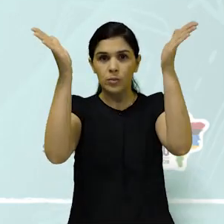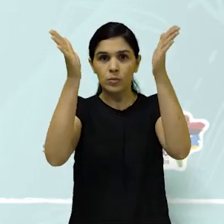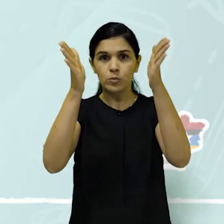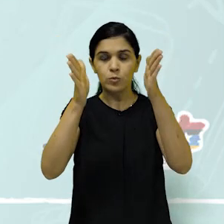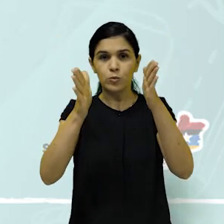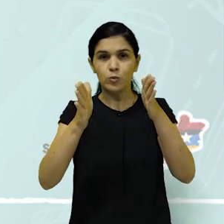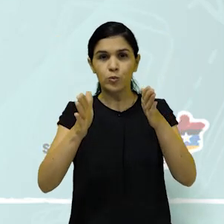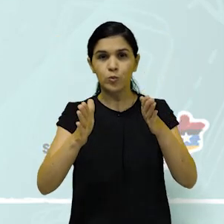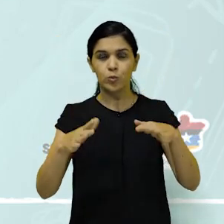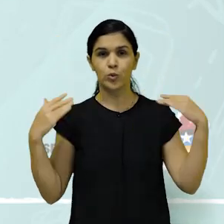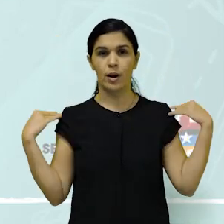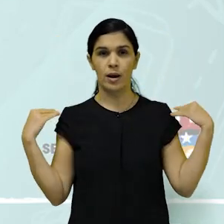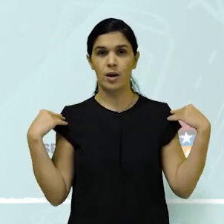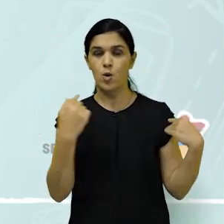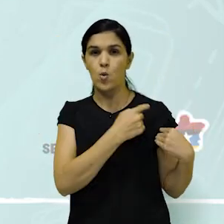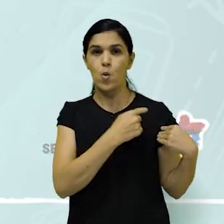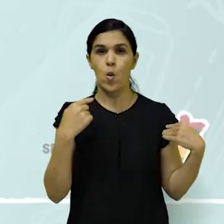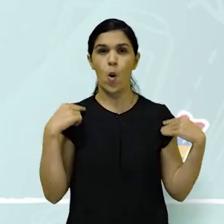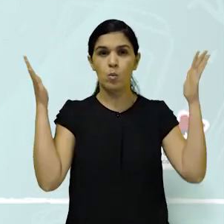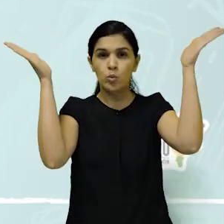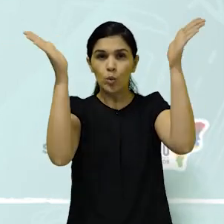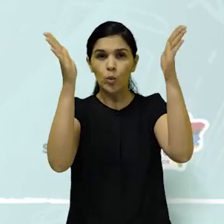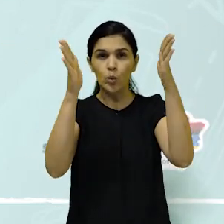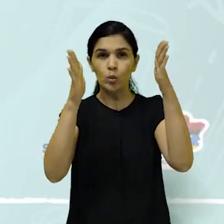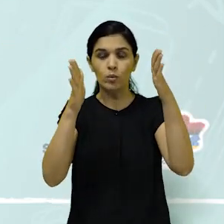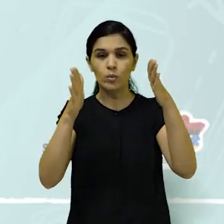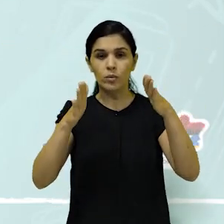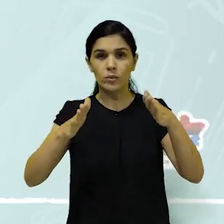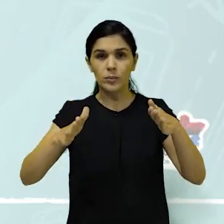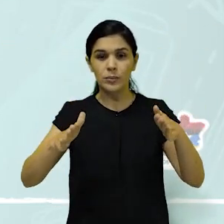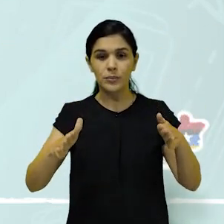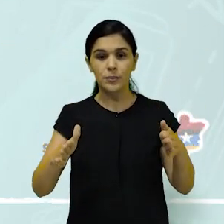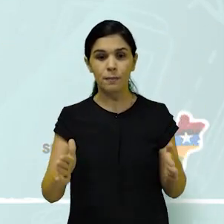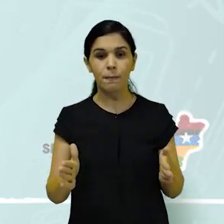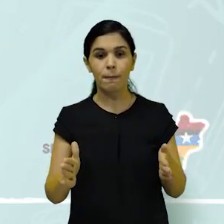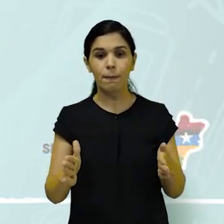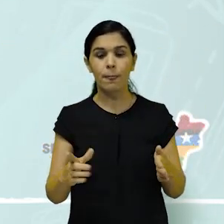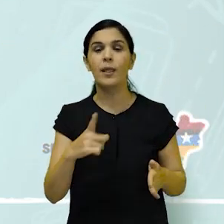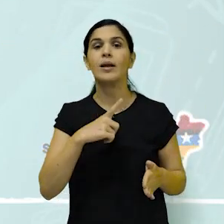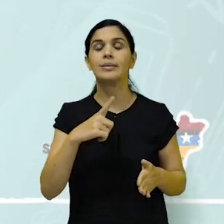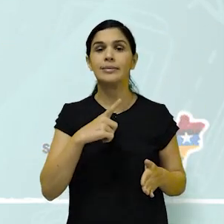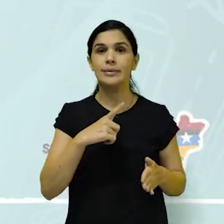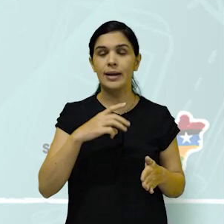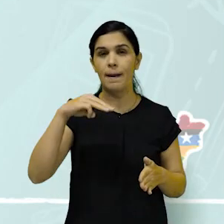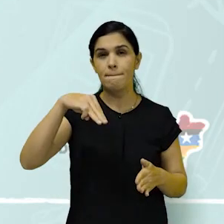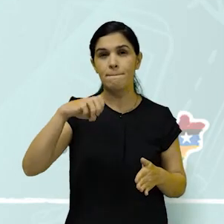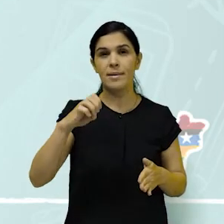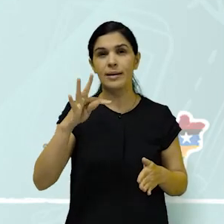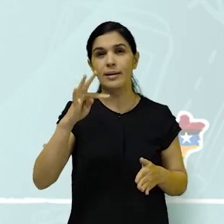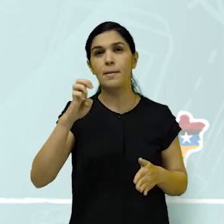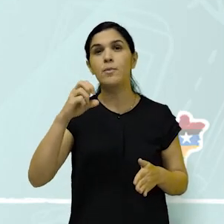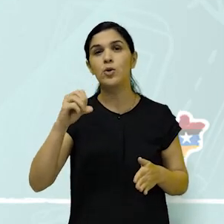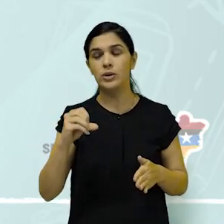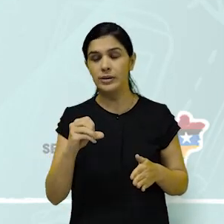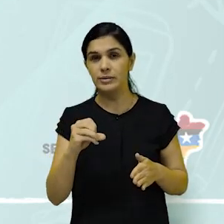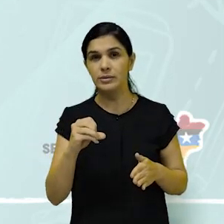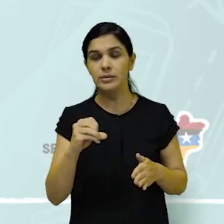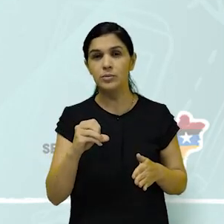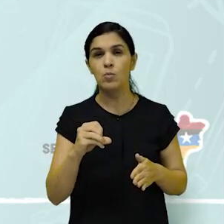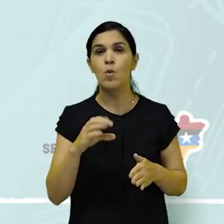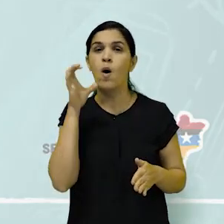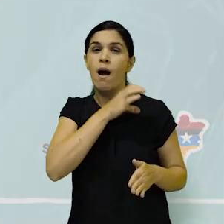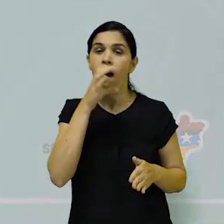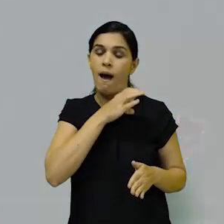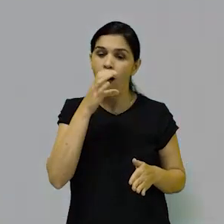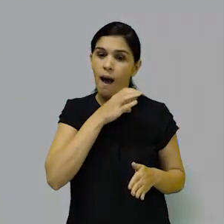As pessoas com este tipo de biotipo geralmente apresentam metabolismos rápidos, podendo, por